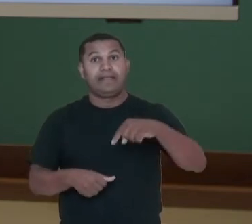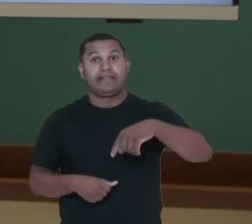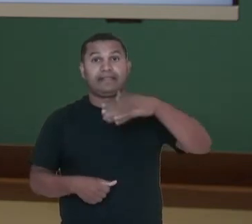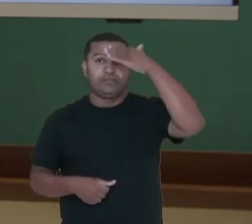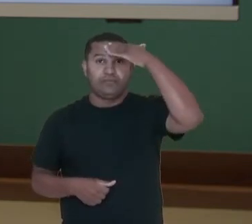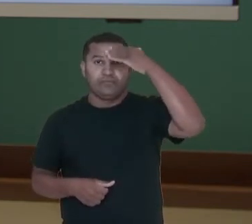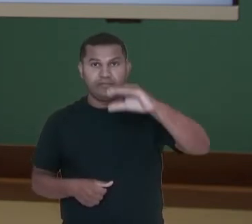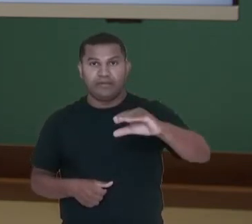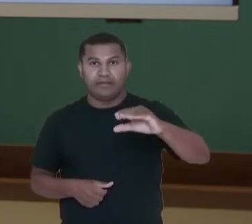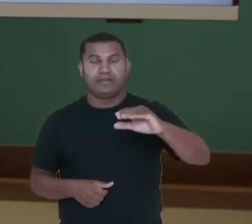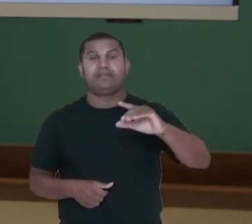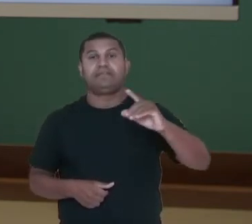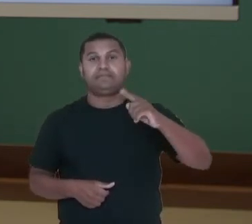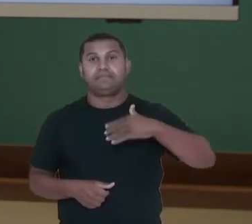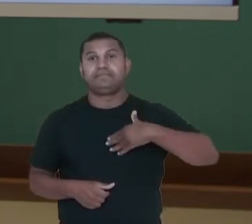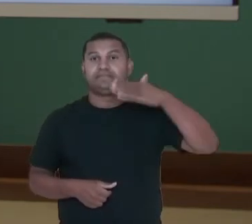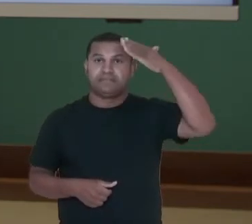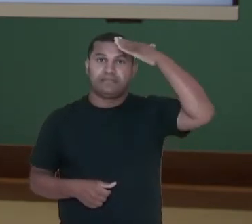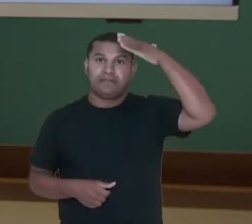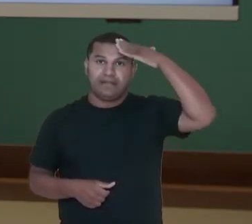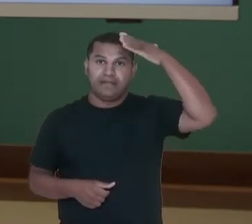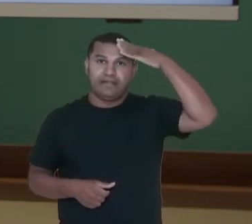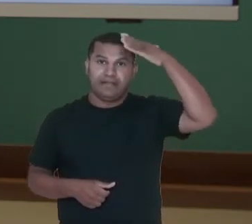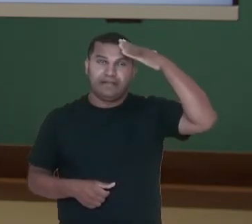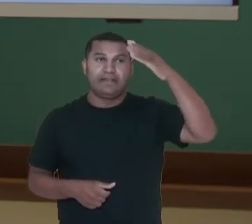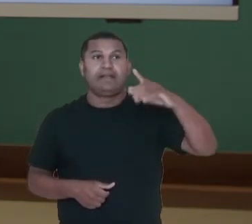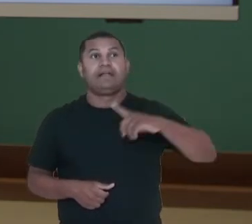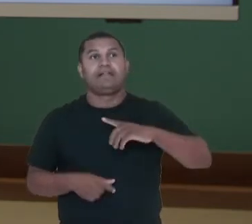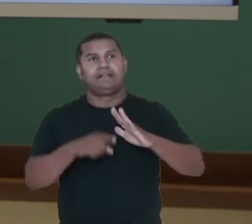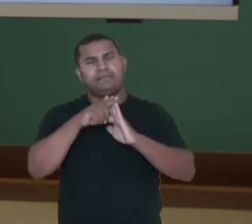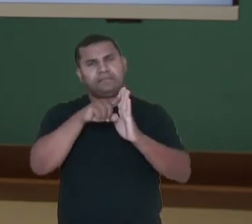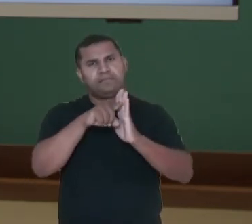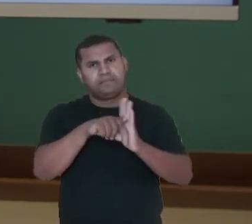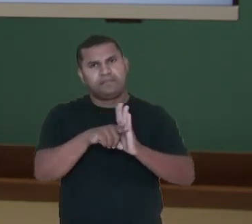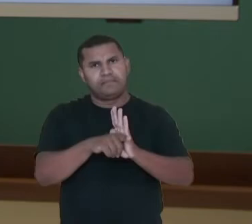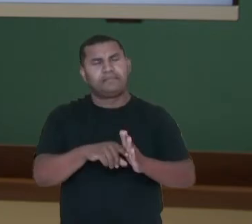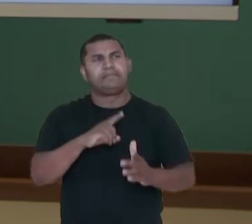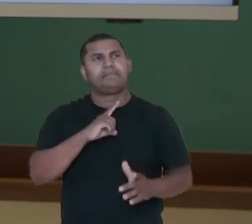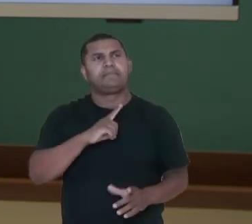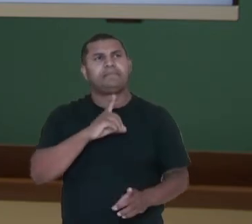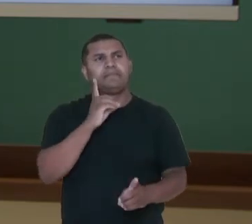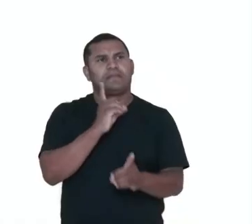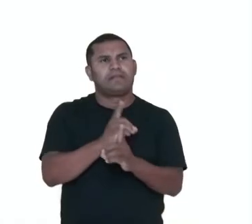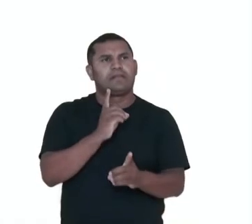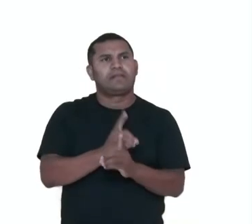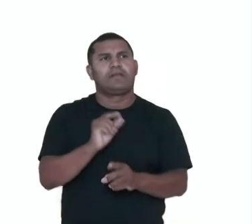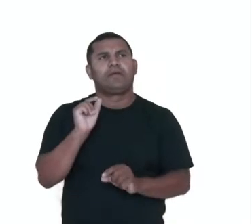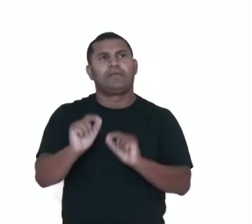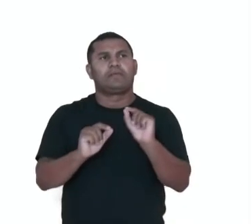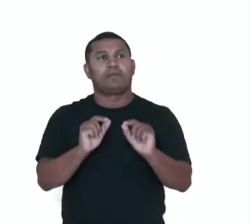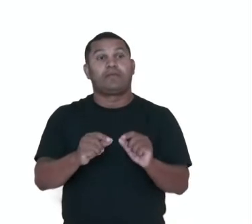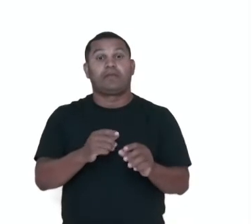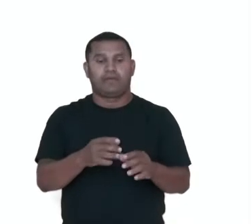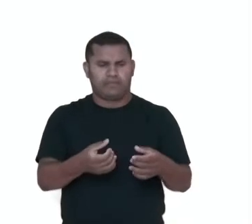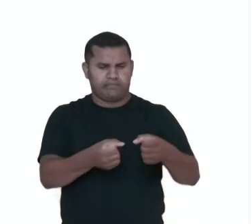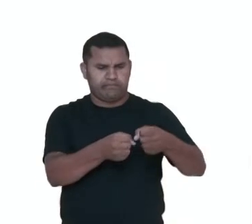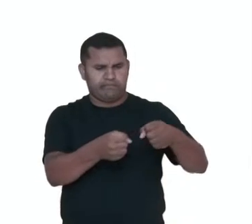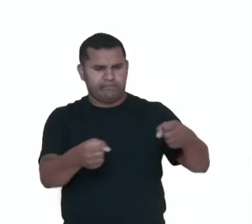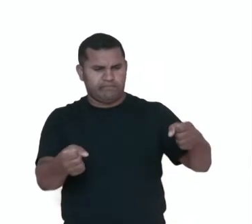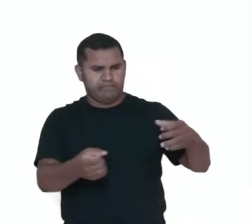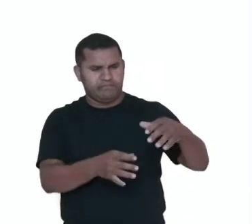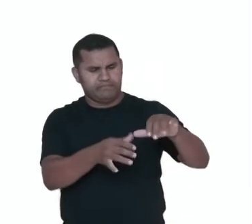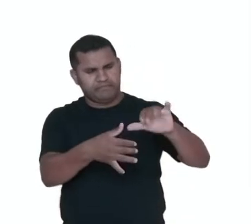sobre a interação do genoma e de vírus. O que eles tiveram? Olha, o mapeamento das variações genéticas relacionadas à infecção pelo